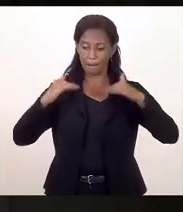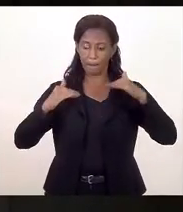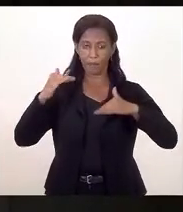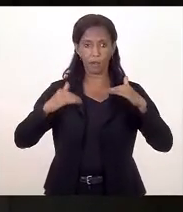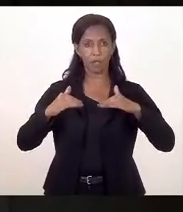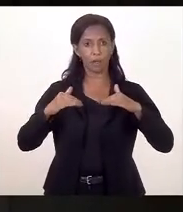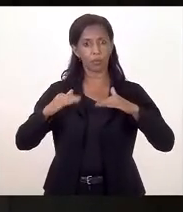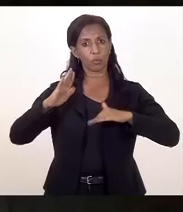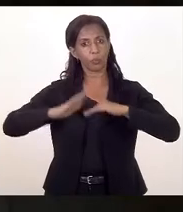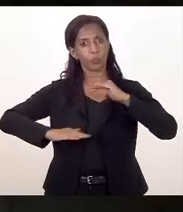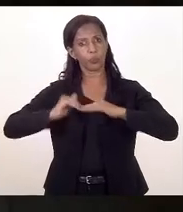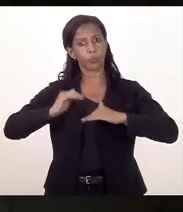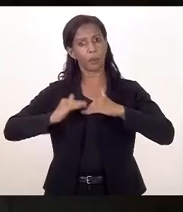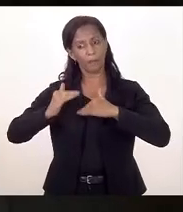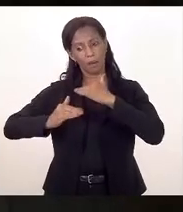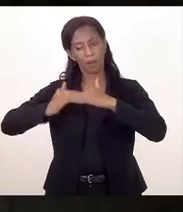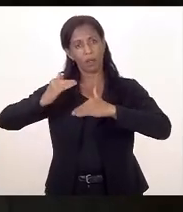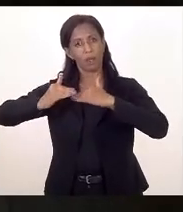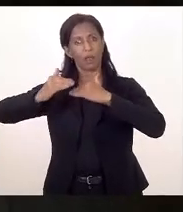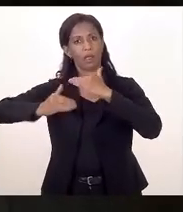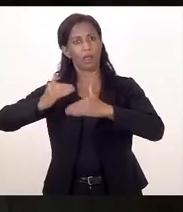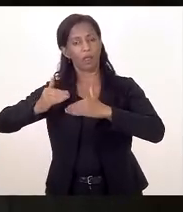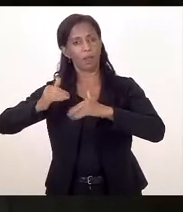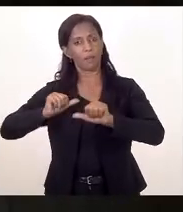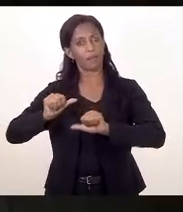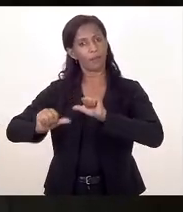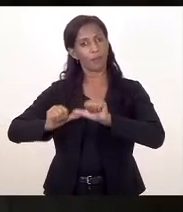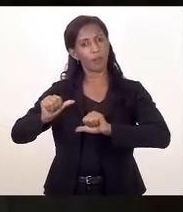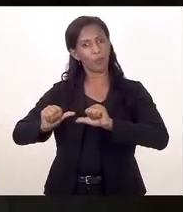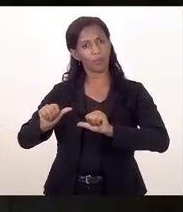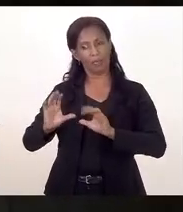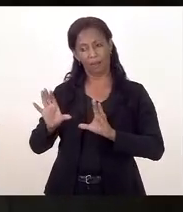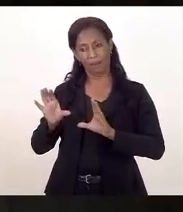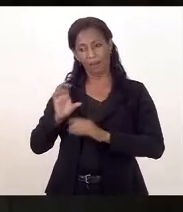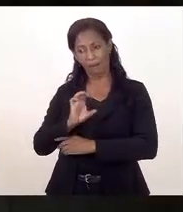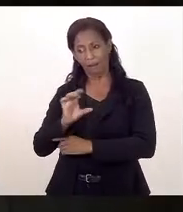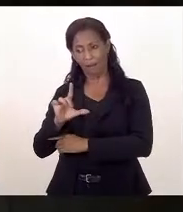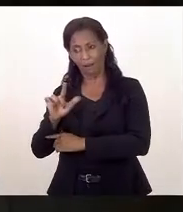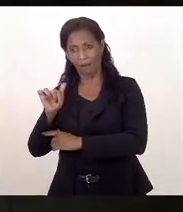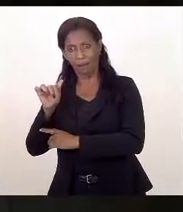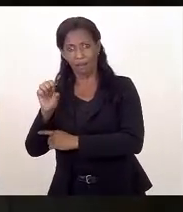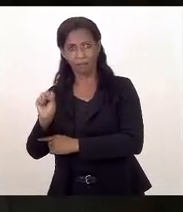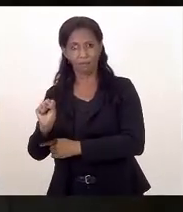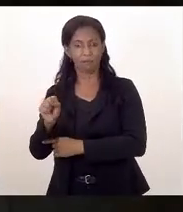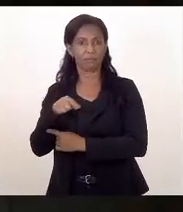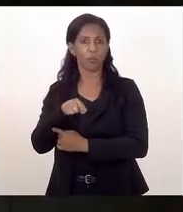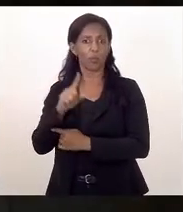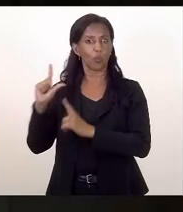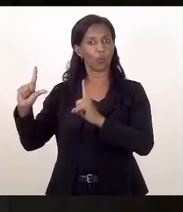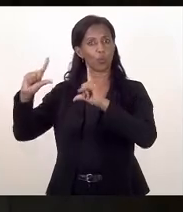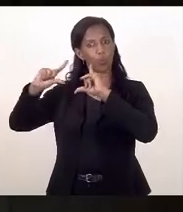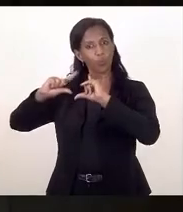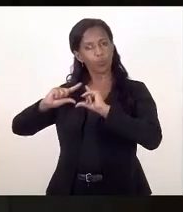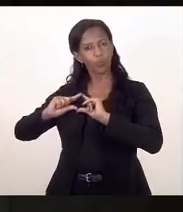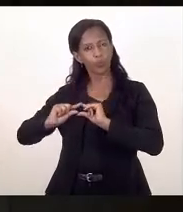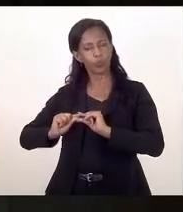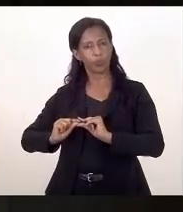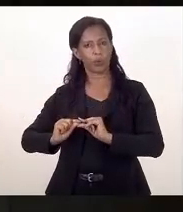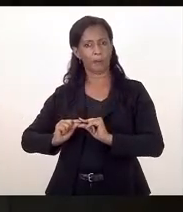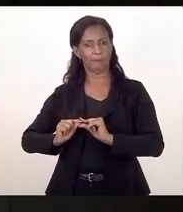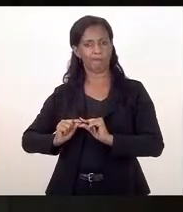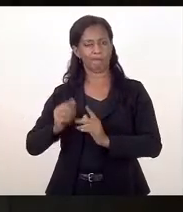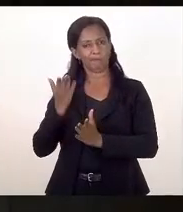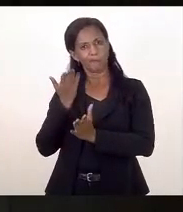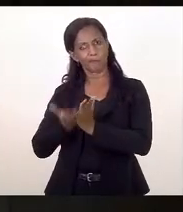para conseguir progredir, para conseguir mudar de nível, mudar de classe, e com isso diminuir o tamanho das suas